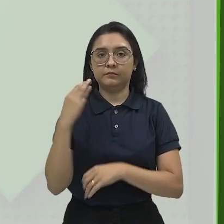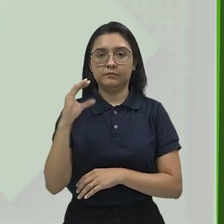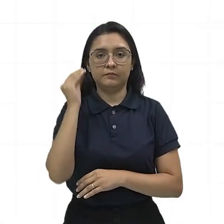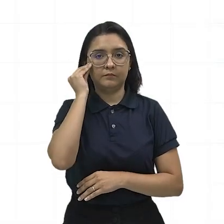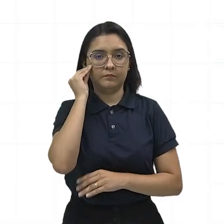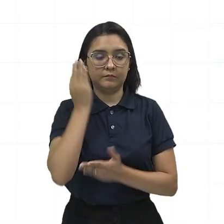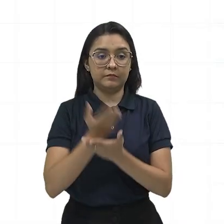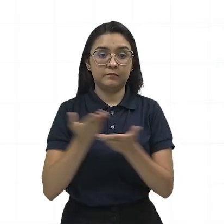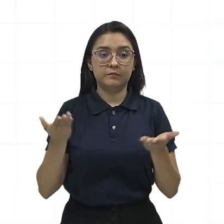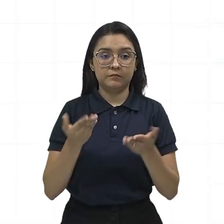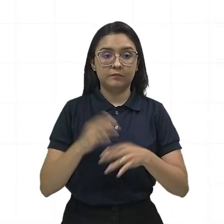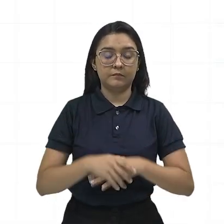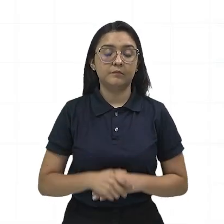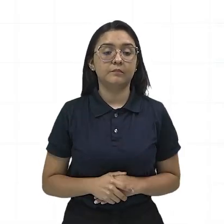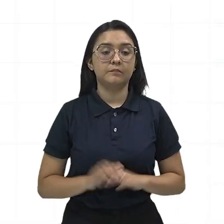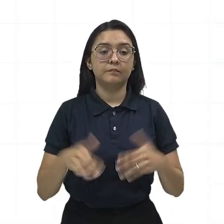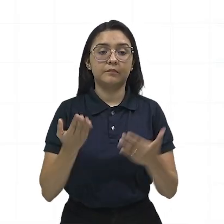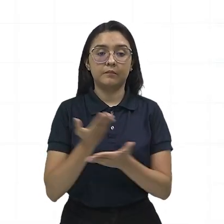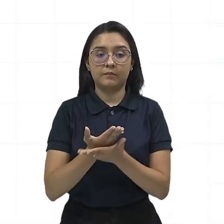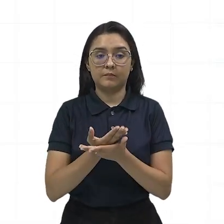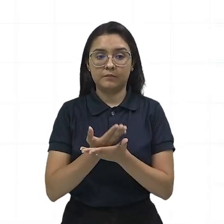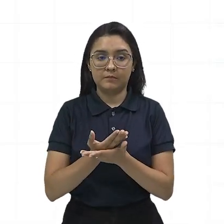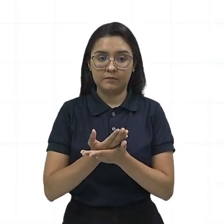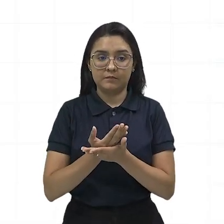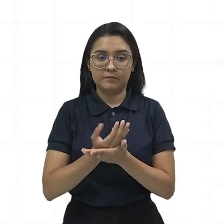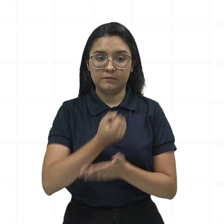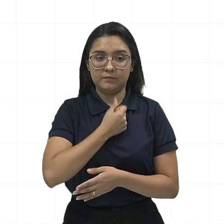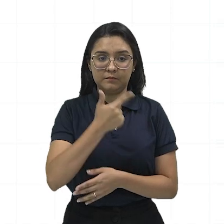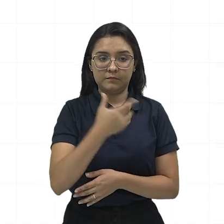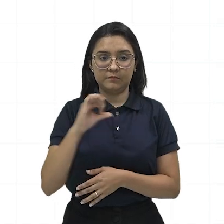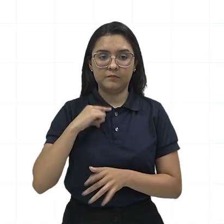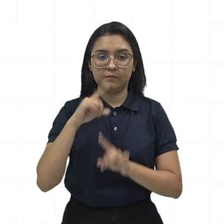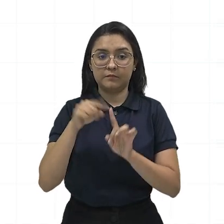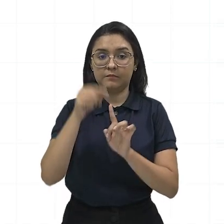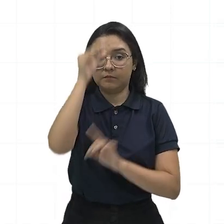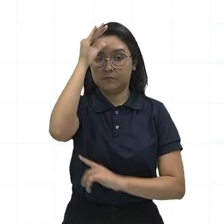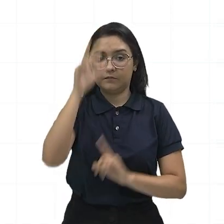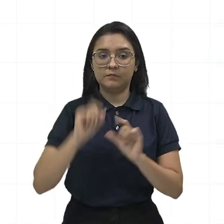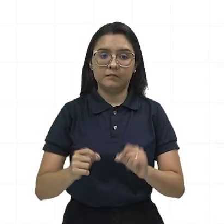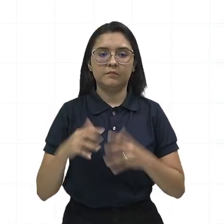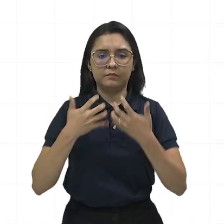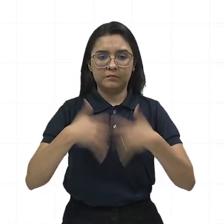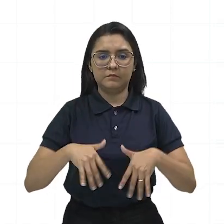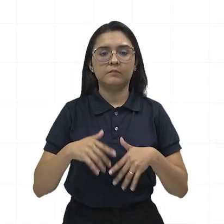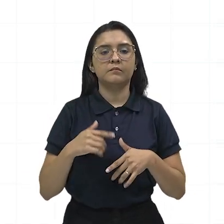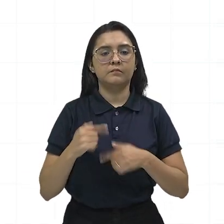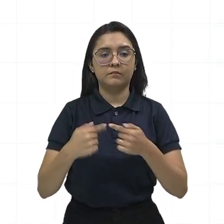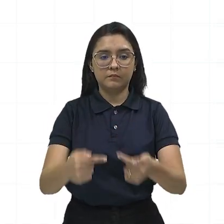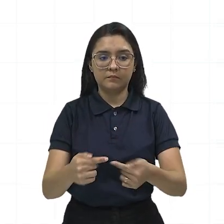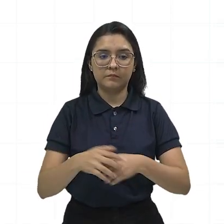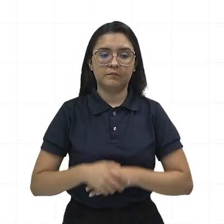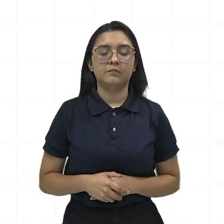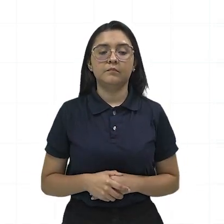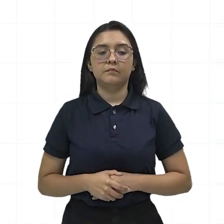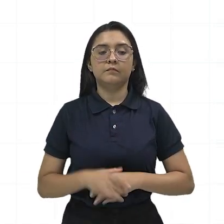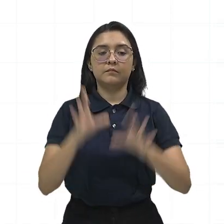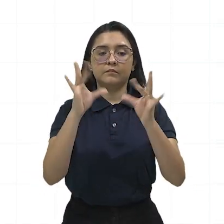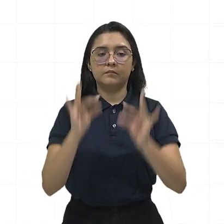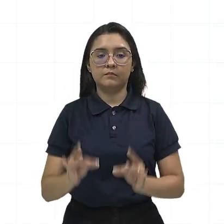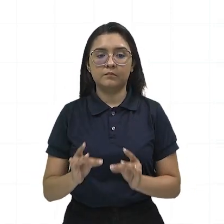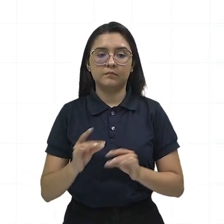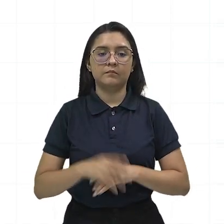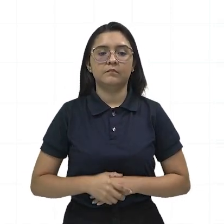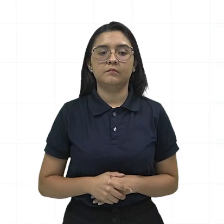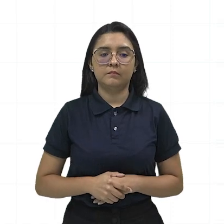de hoje. A aula de número 29, objeto de conhecimento mecanismos reprodutivos,